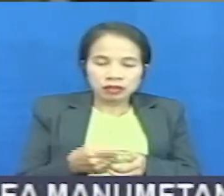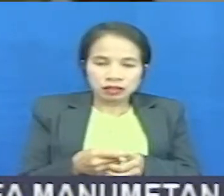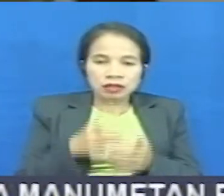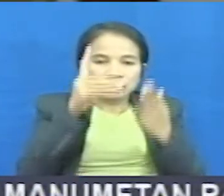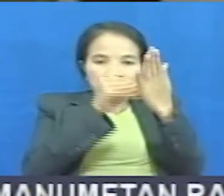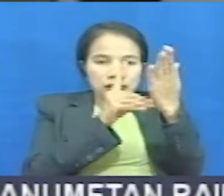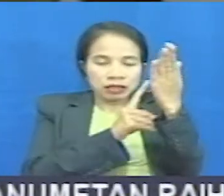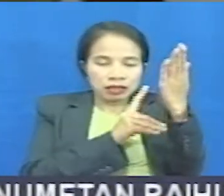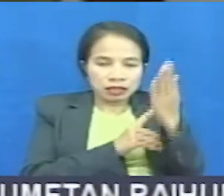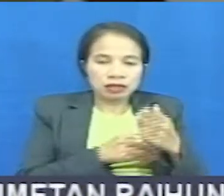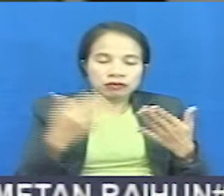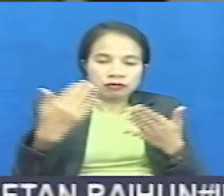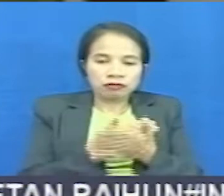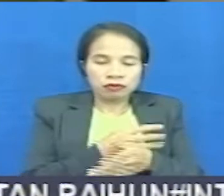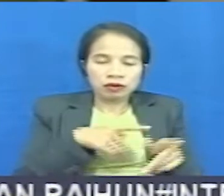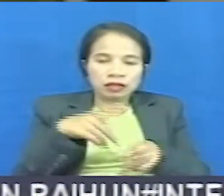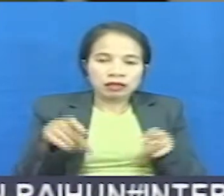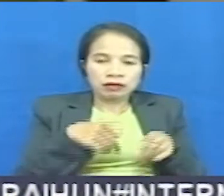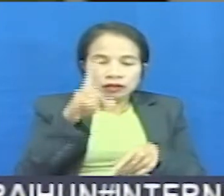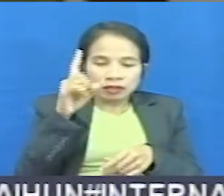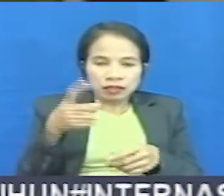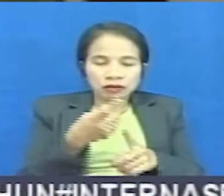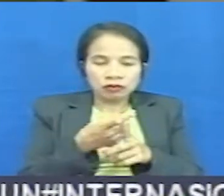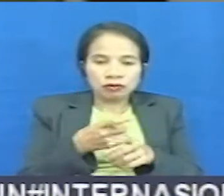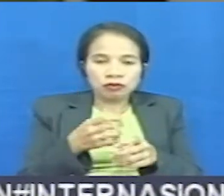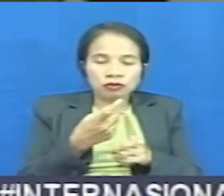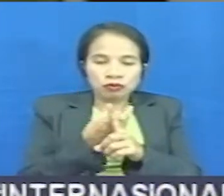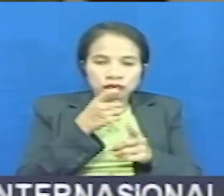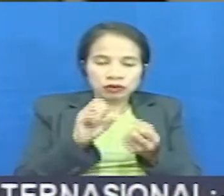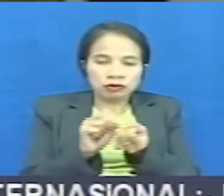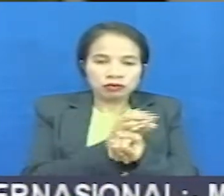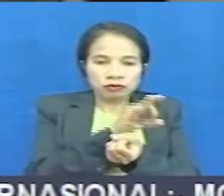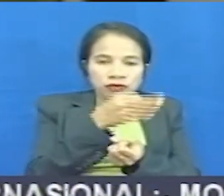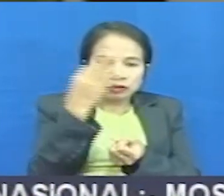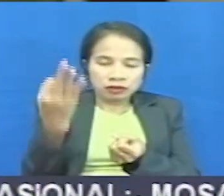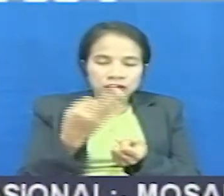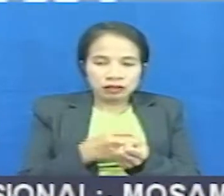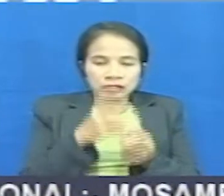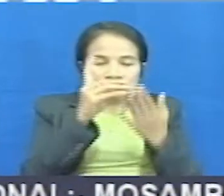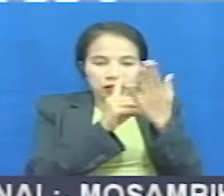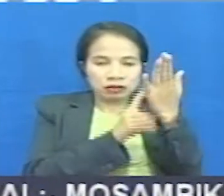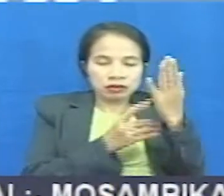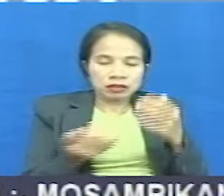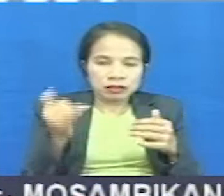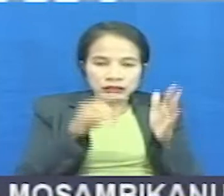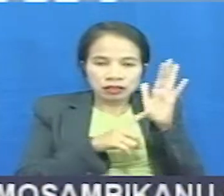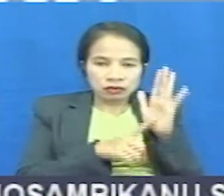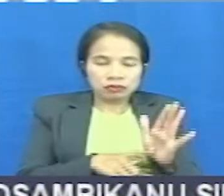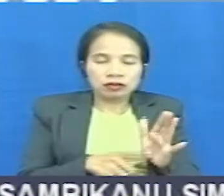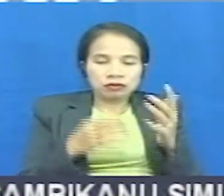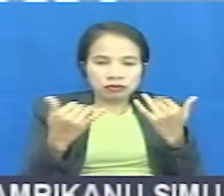dados confirmado foun na in ida husi COVID-19 sia. Dados ira kre hotu hatu du katak to